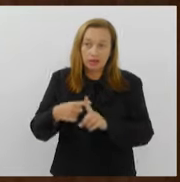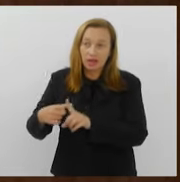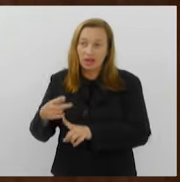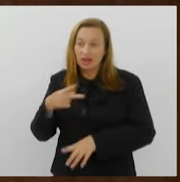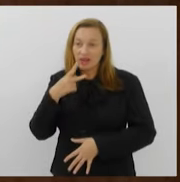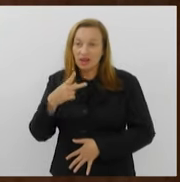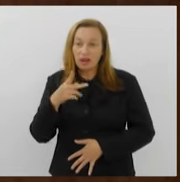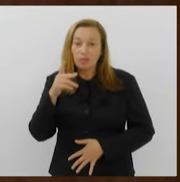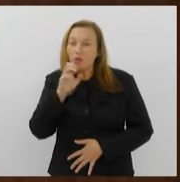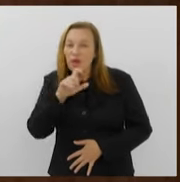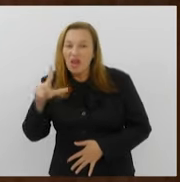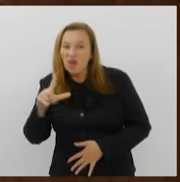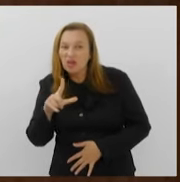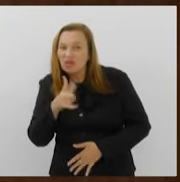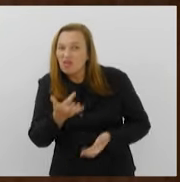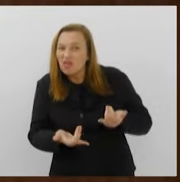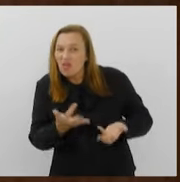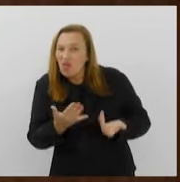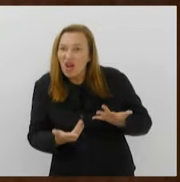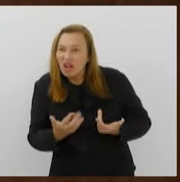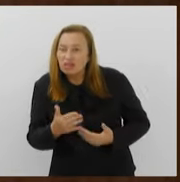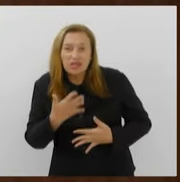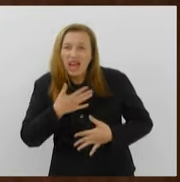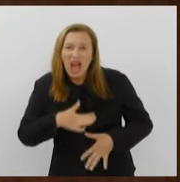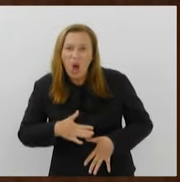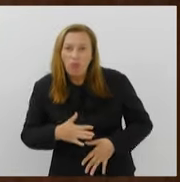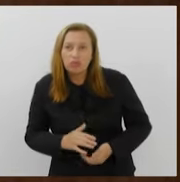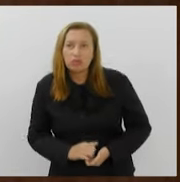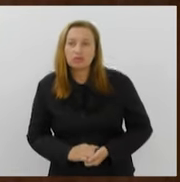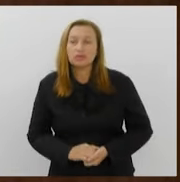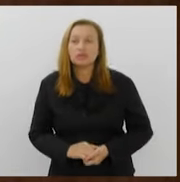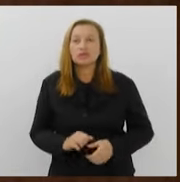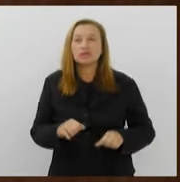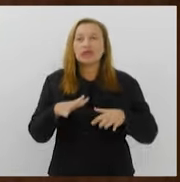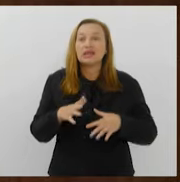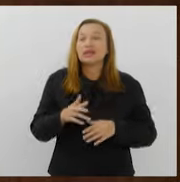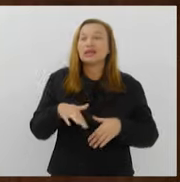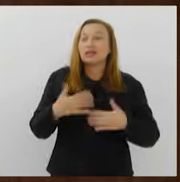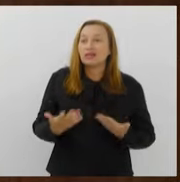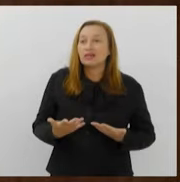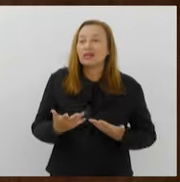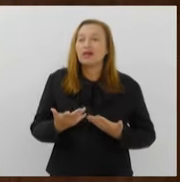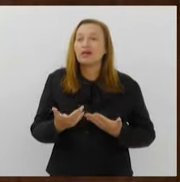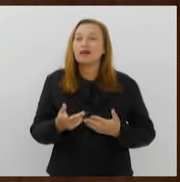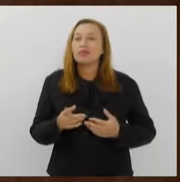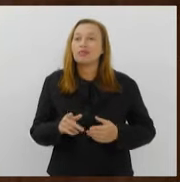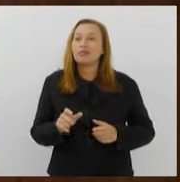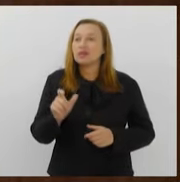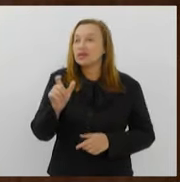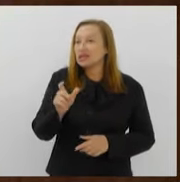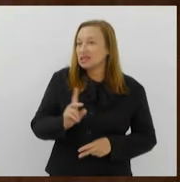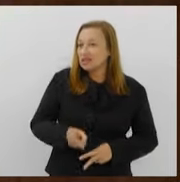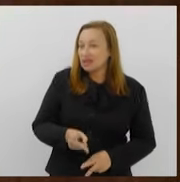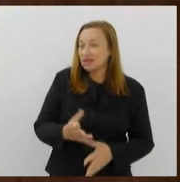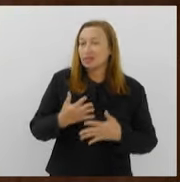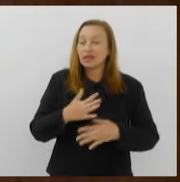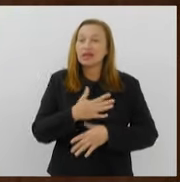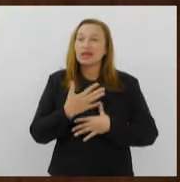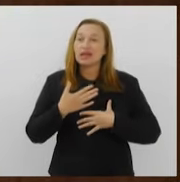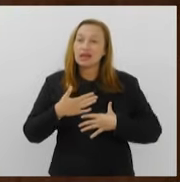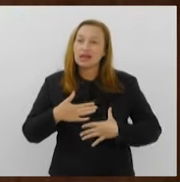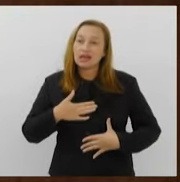fogo nesse plenário, não? Está muito calmo. Então, uma pessoa sempre carinhosa, irreverente, e que vai